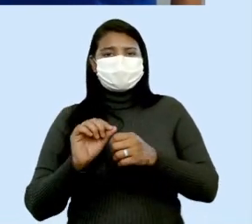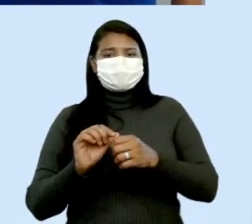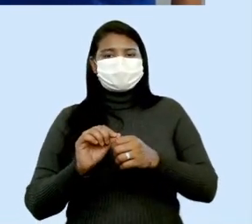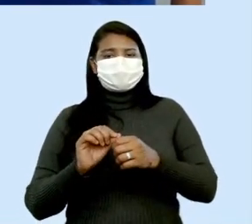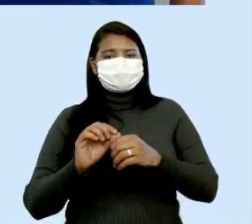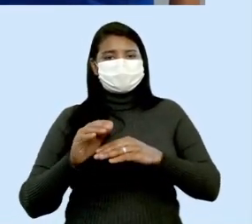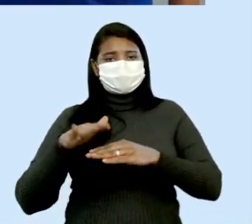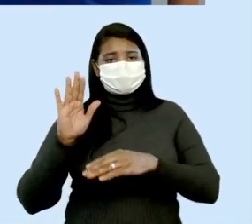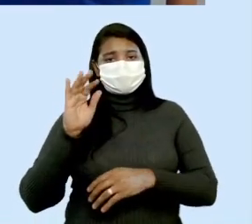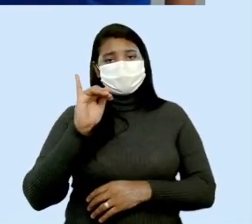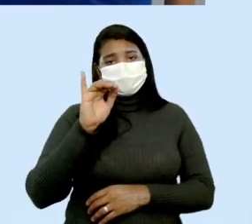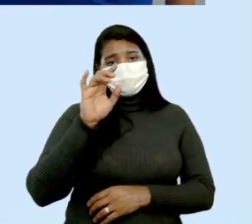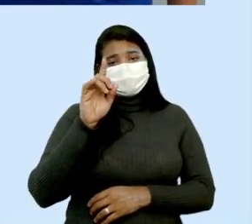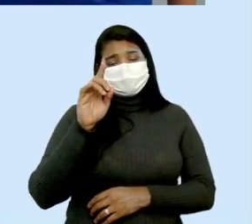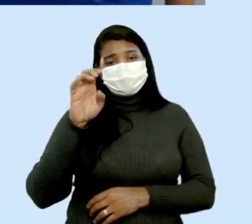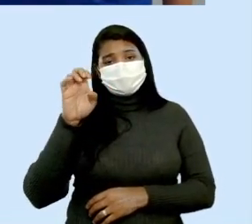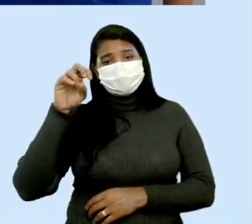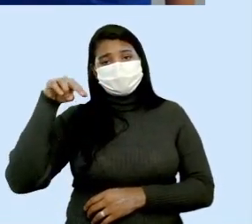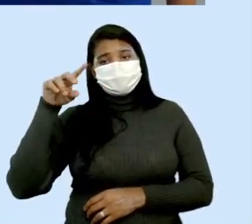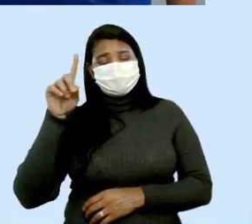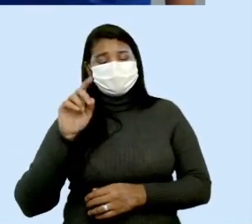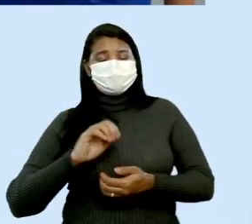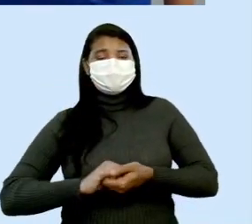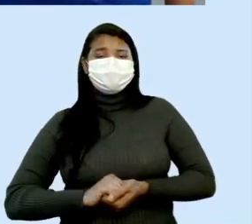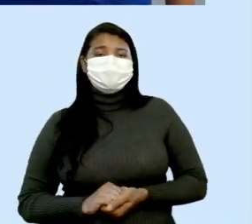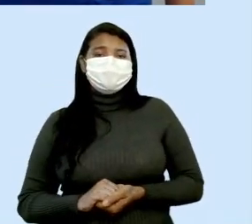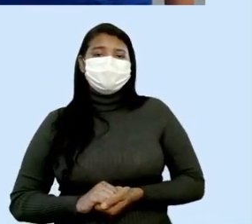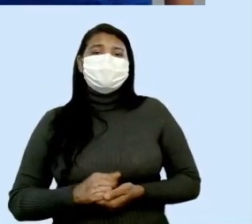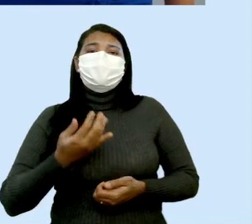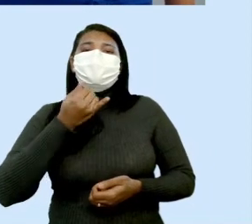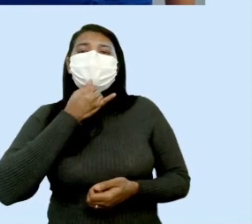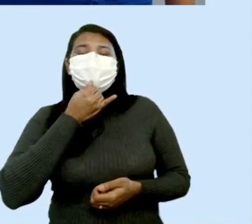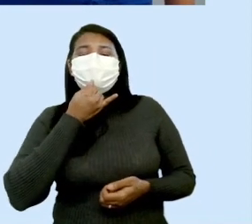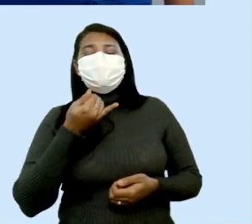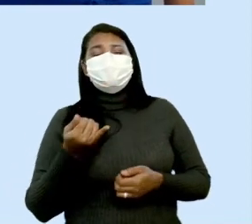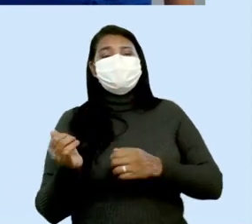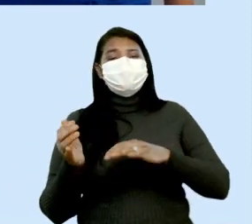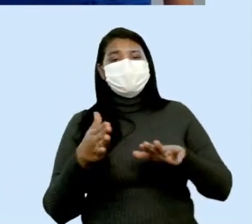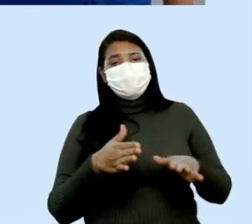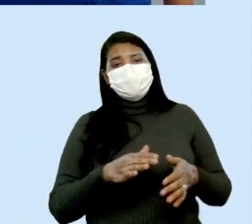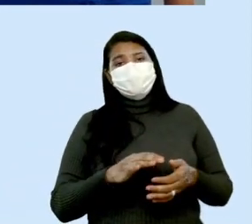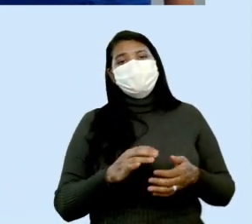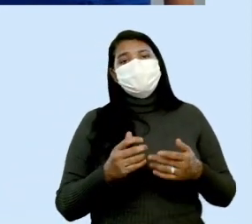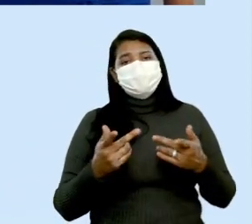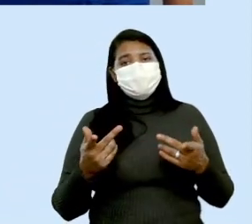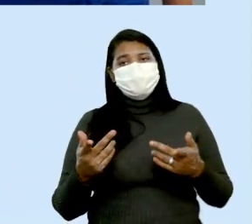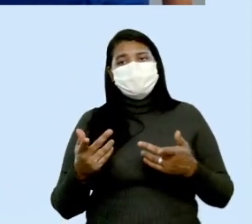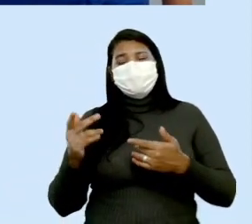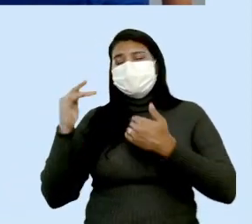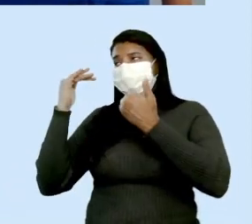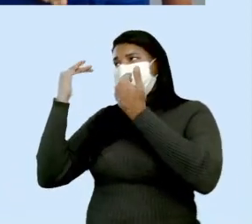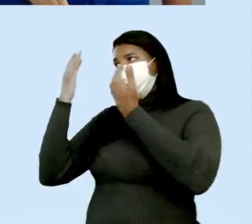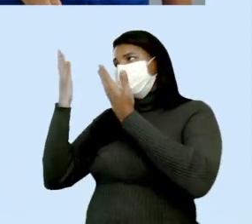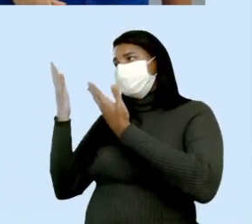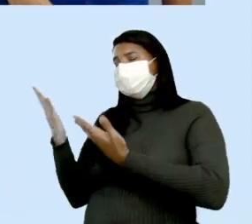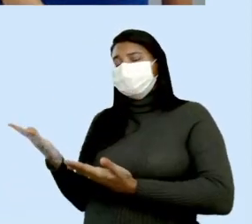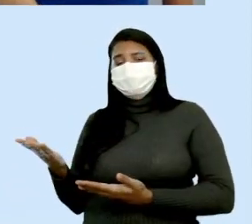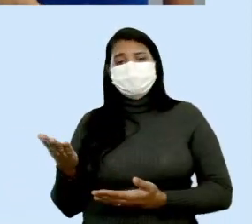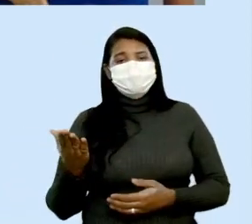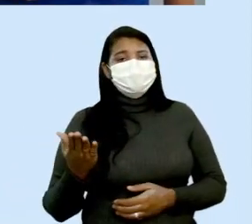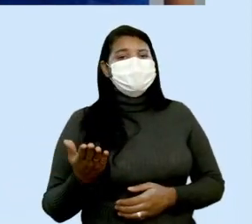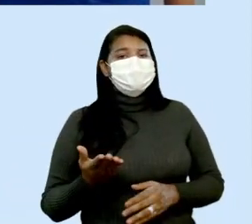do ed ending, que é o ed. A exemplo de studied, traveled, que é do to travel,